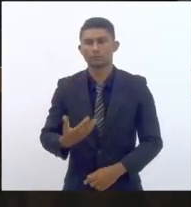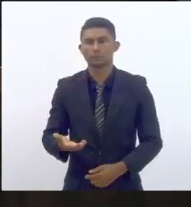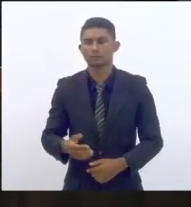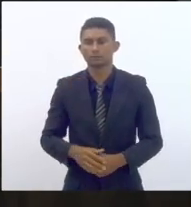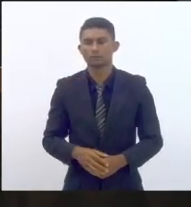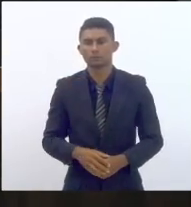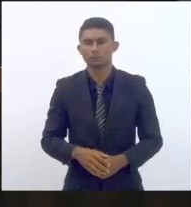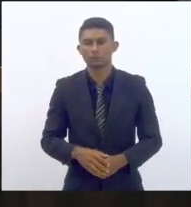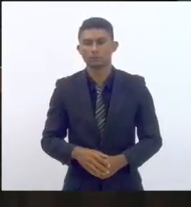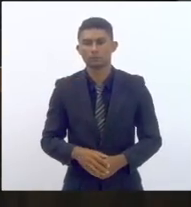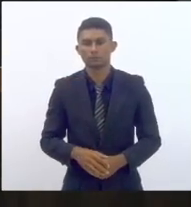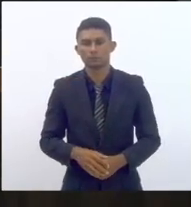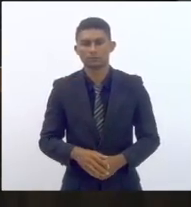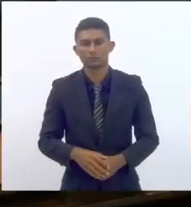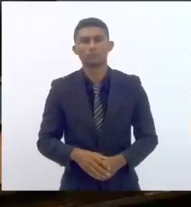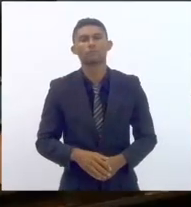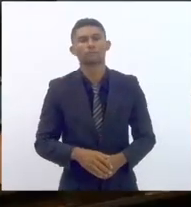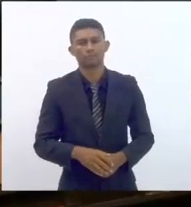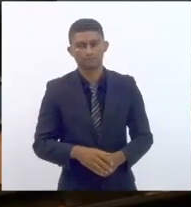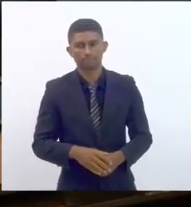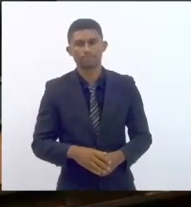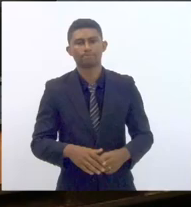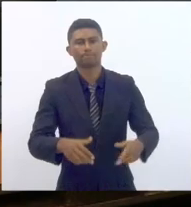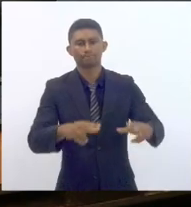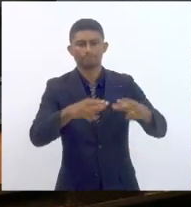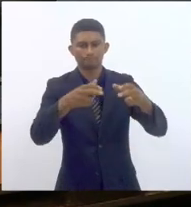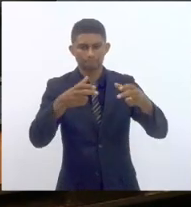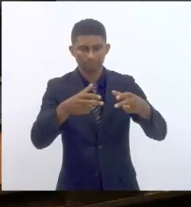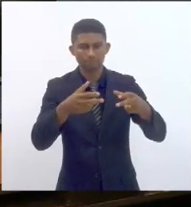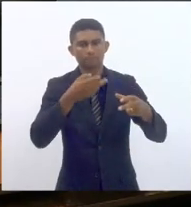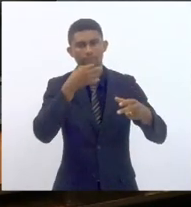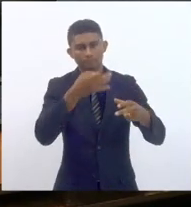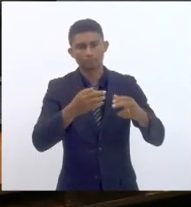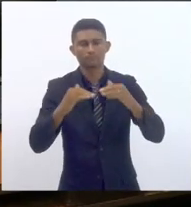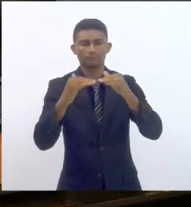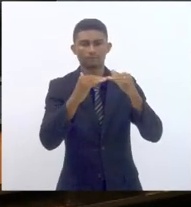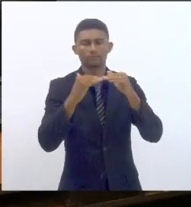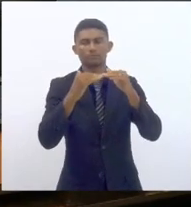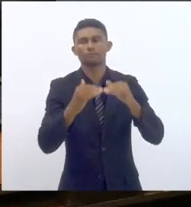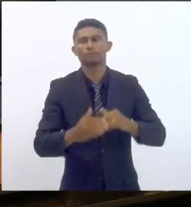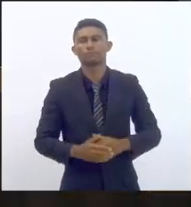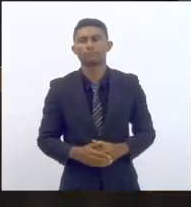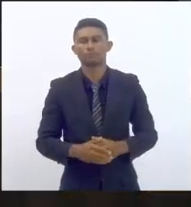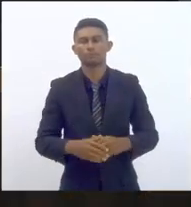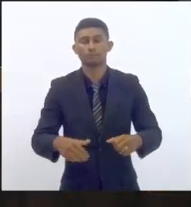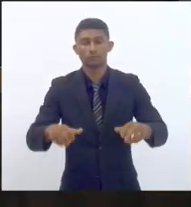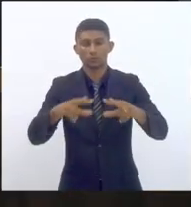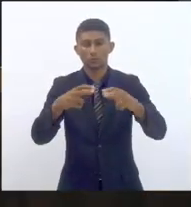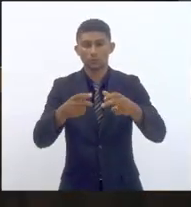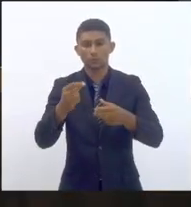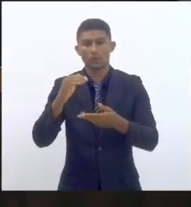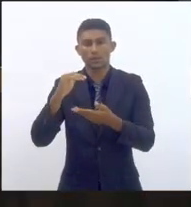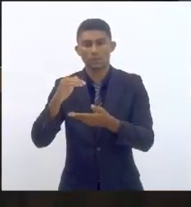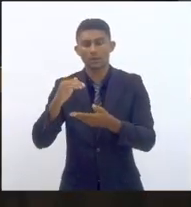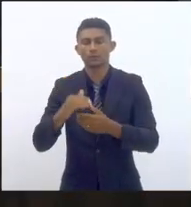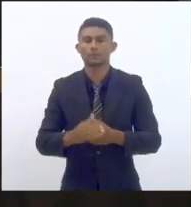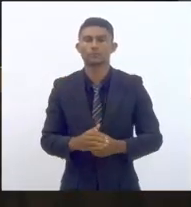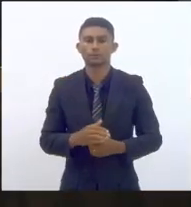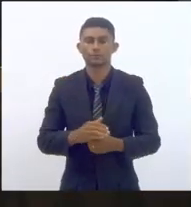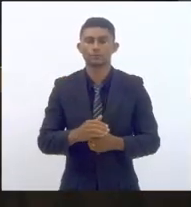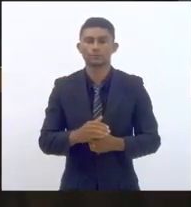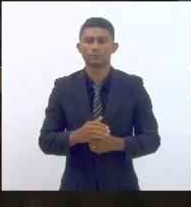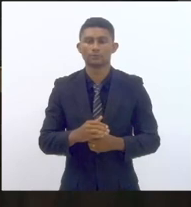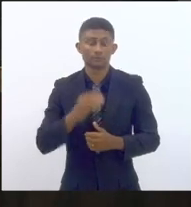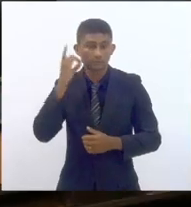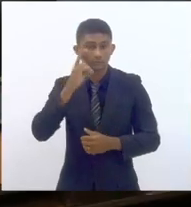presidente. Acompanhe o parecer, senhor presidente. Ok. Pela Comissão de Orçamento, deputado Eliomar